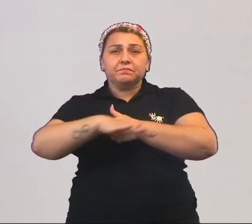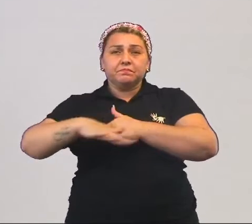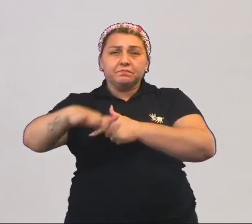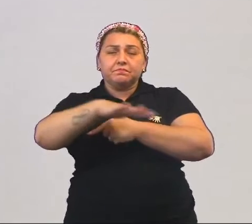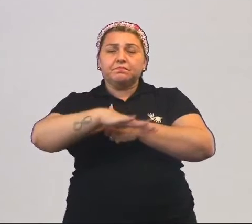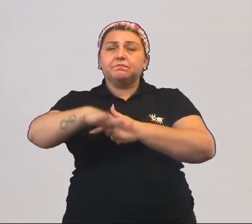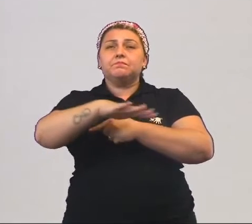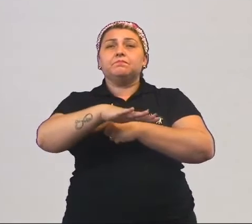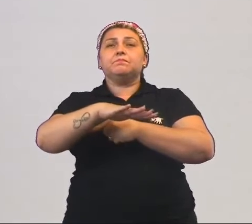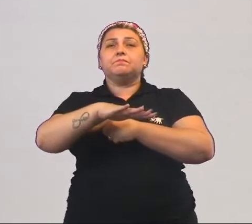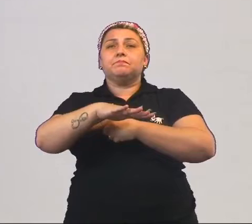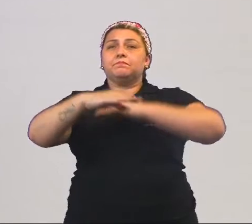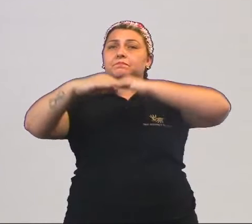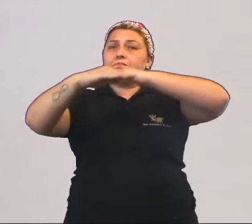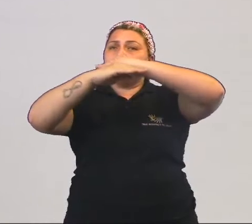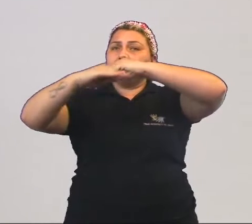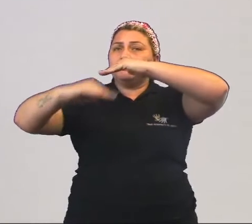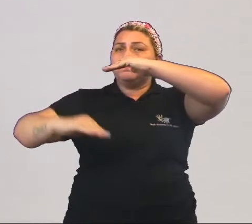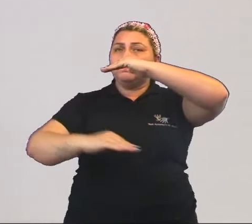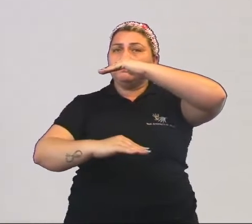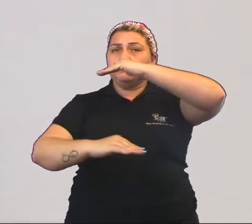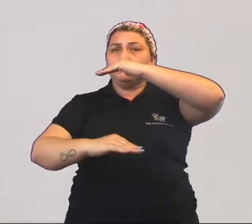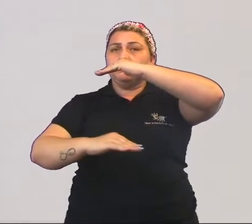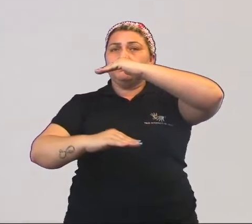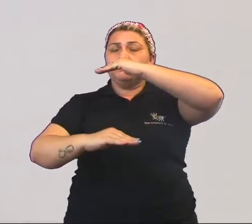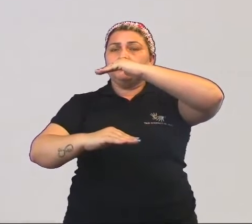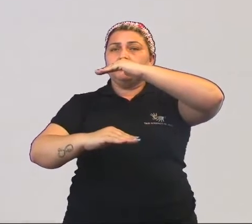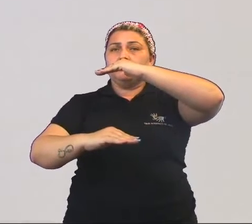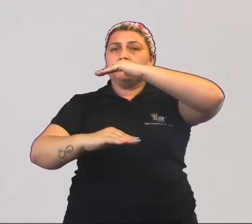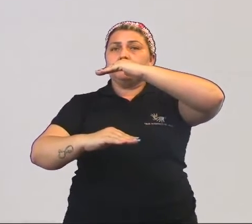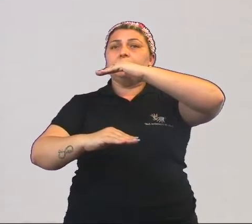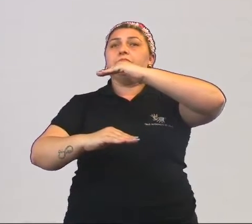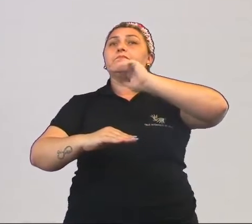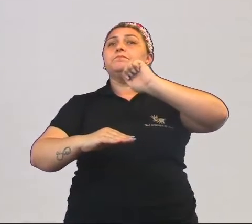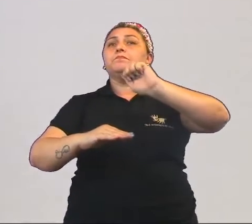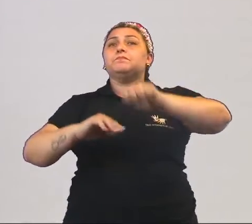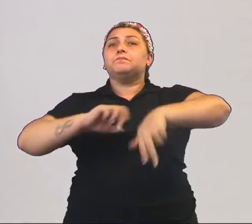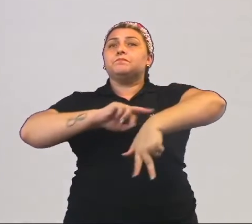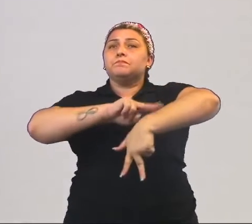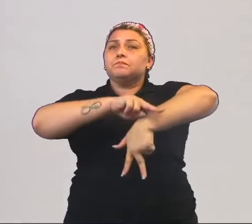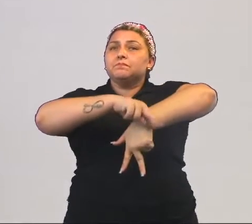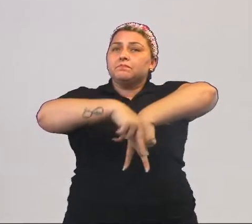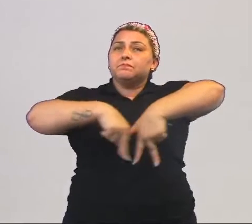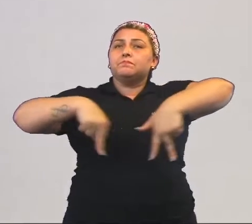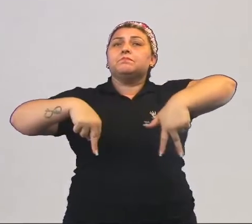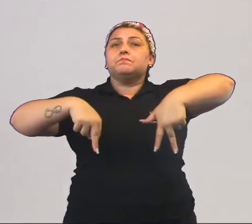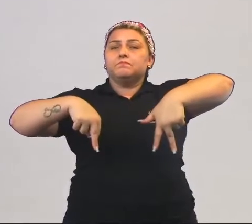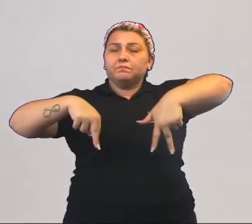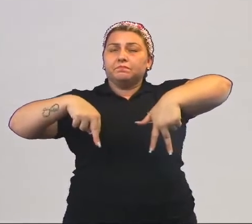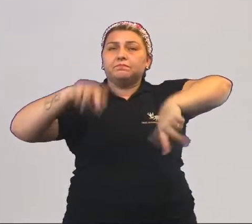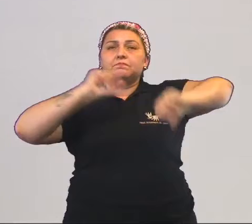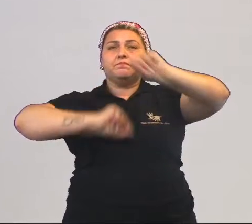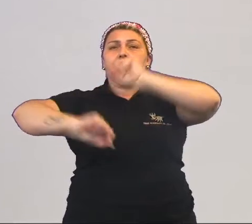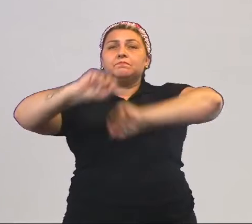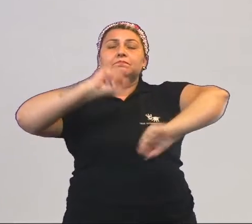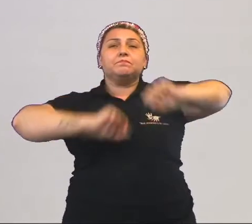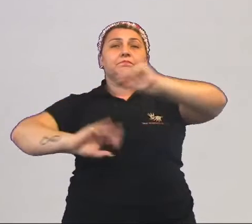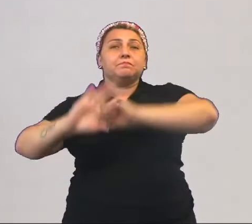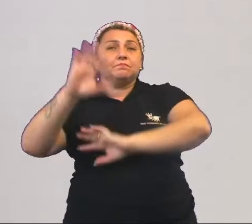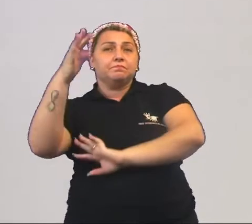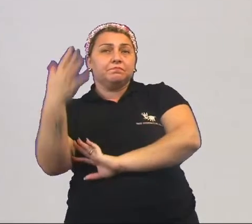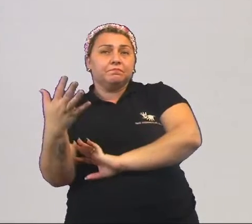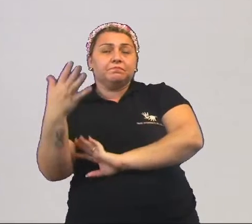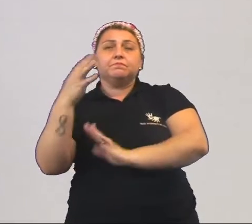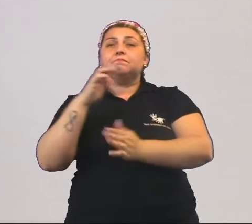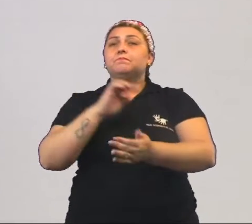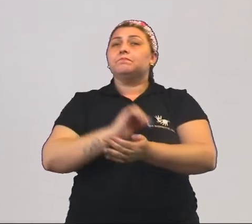latente que é a desigualdade de gênero. Isso quer dizer o seguinte: quando nós levamos em consideração